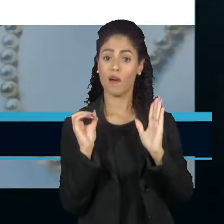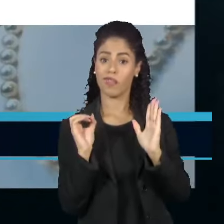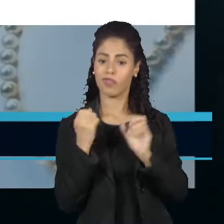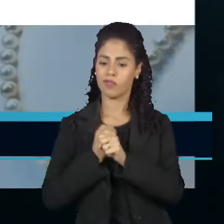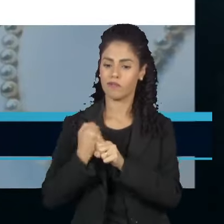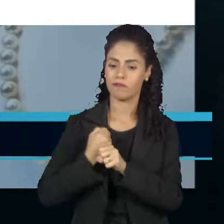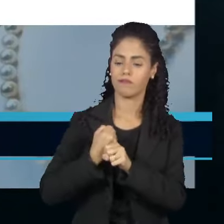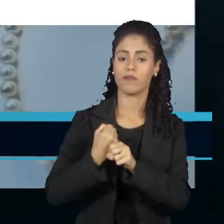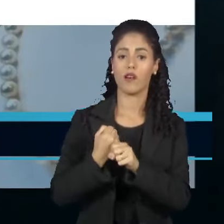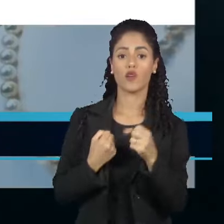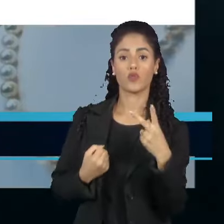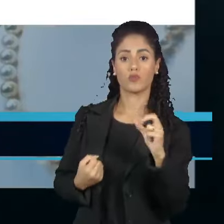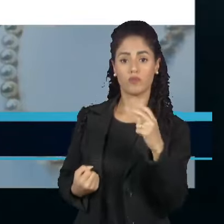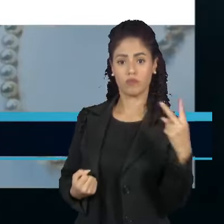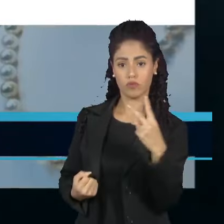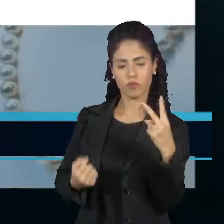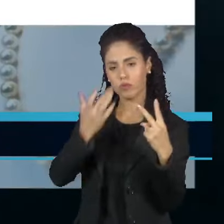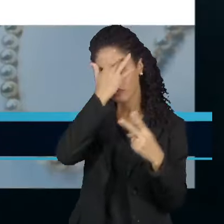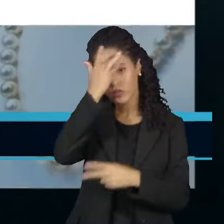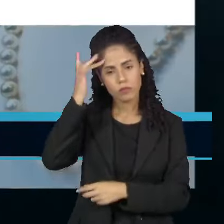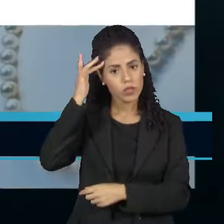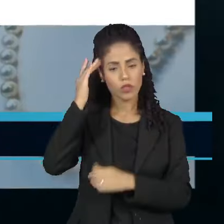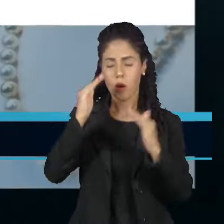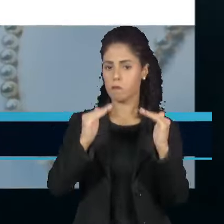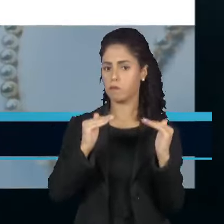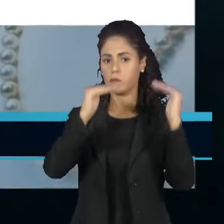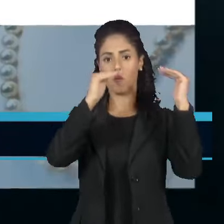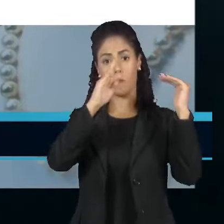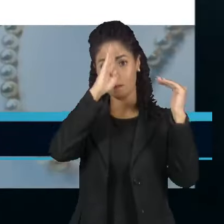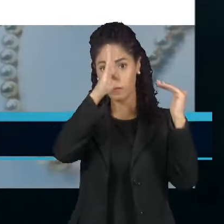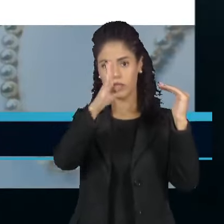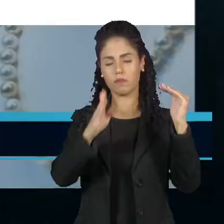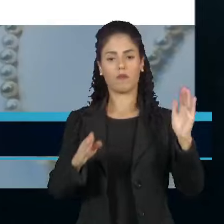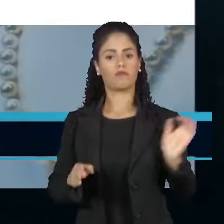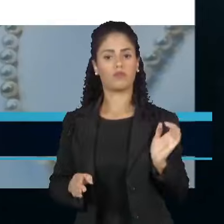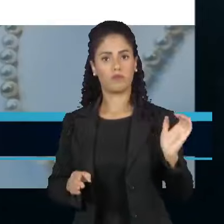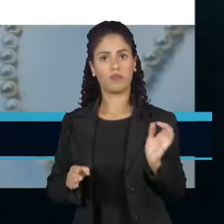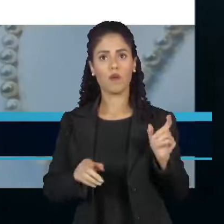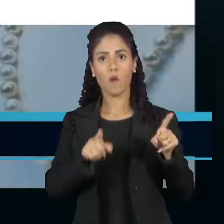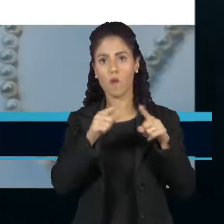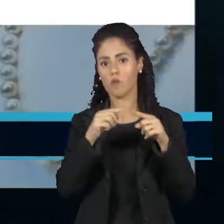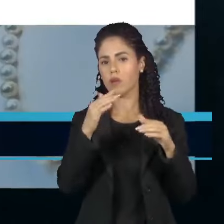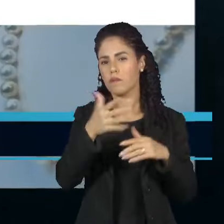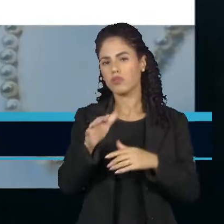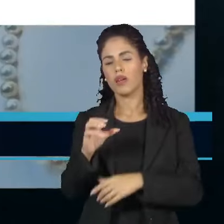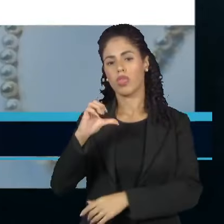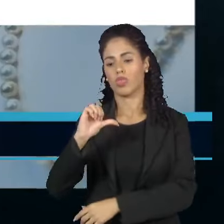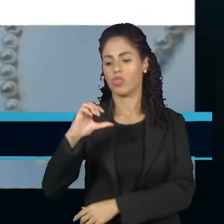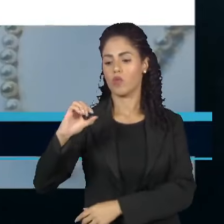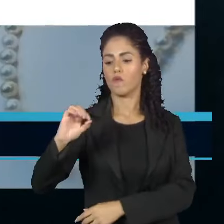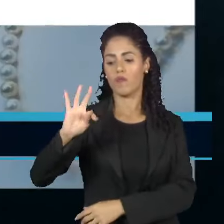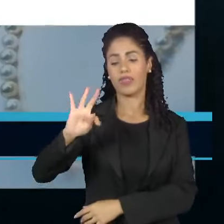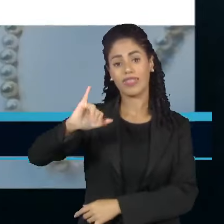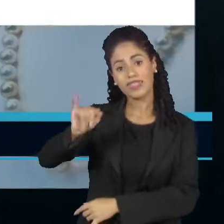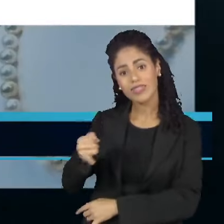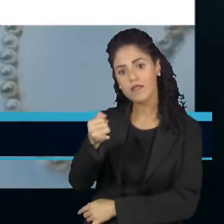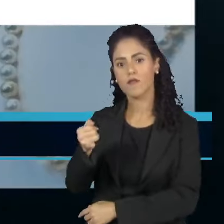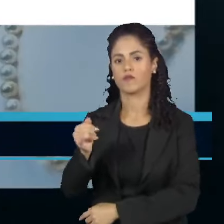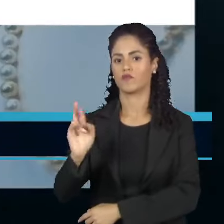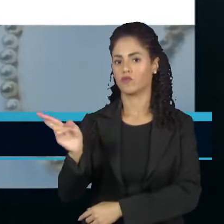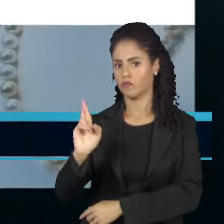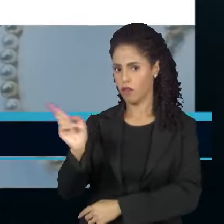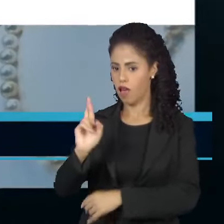Em 2022, os que ocupam o topo da pirâmide econômica receberam o equivalente a 90 trilhões de